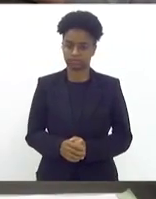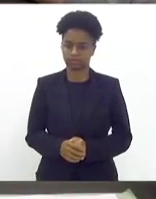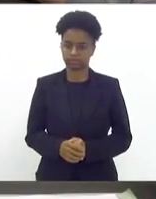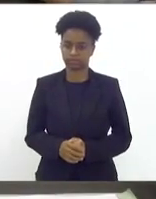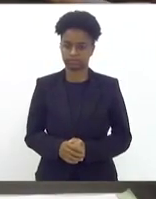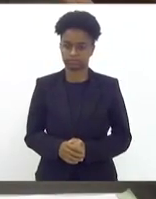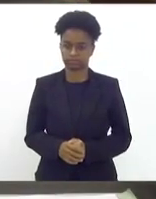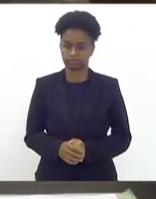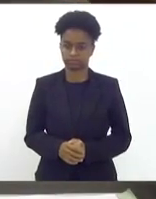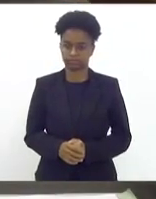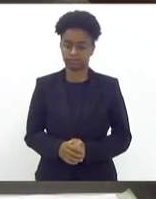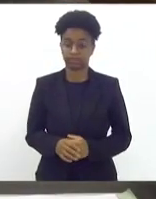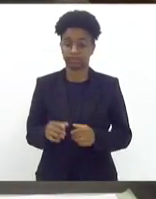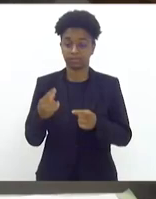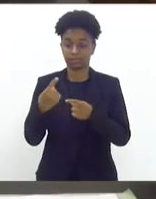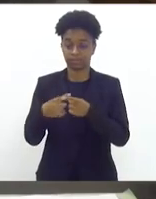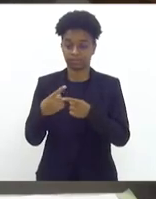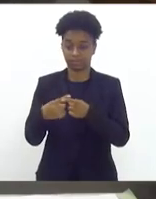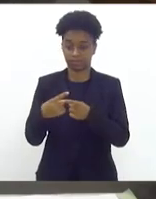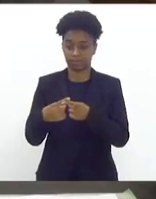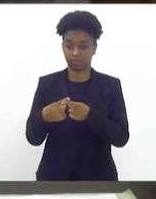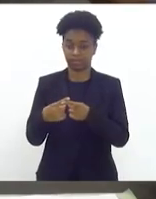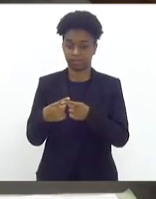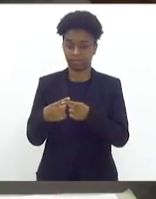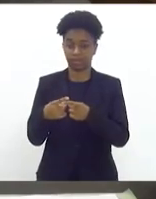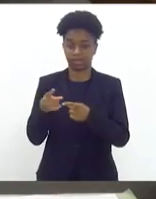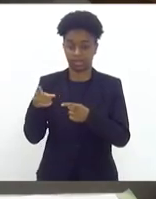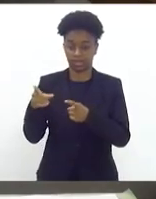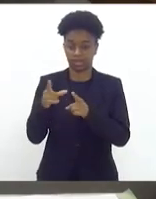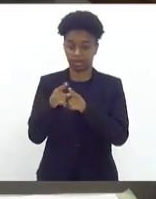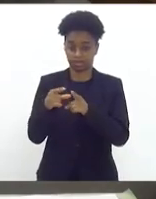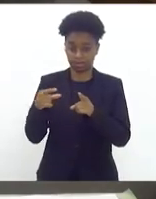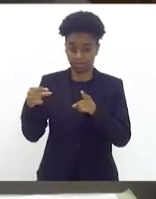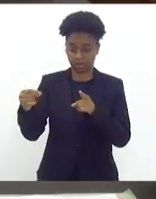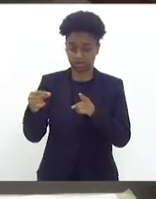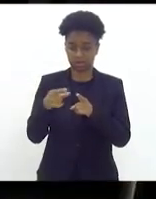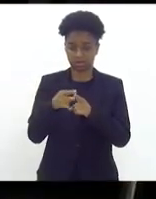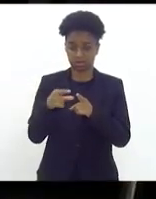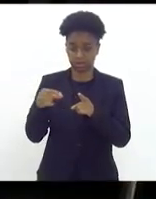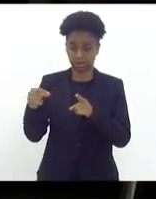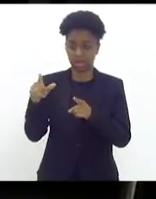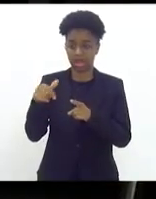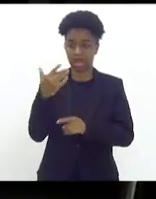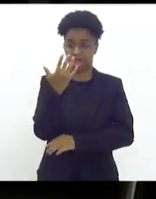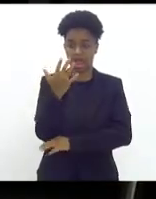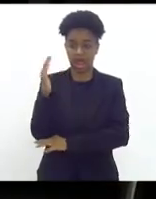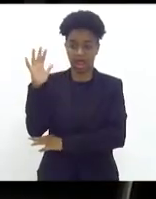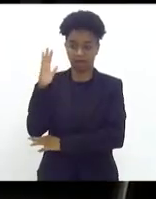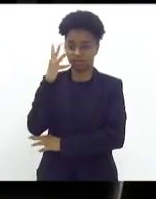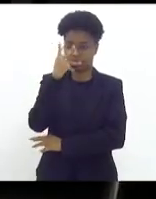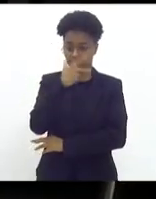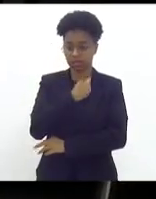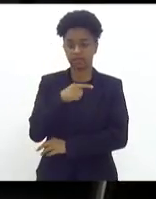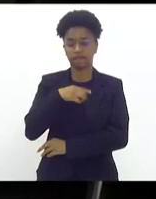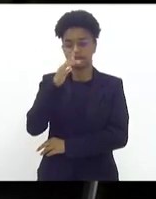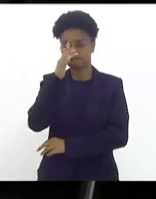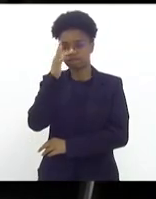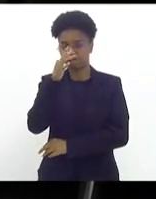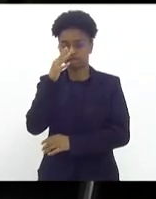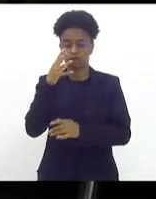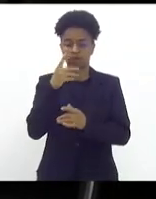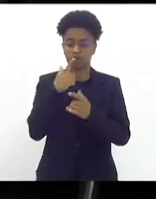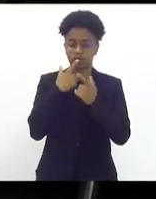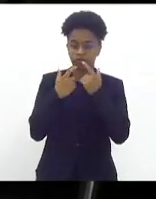ele se superou, amigo. A espatódia. A espatódia. É uma árvore é um linda, professor. De flores